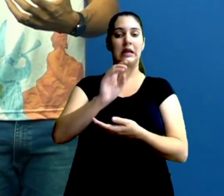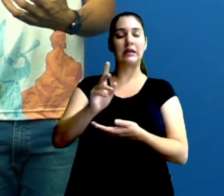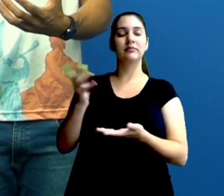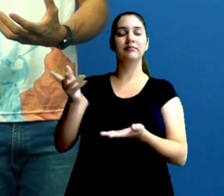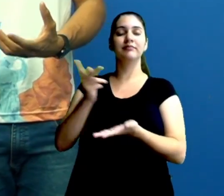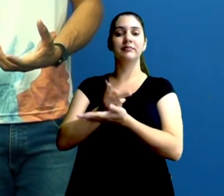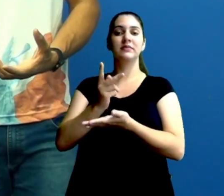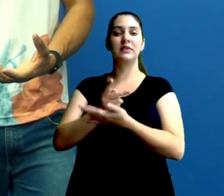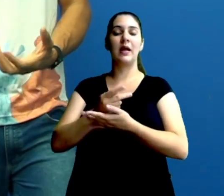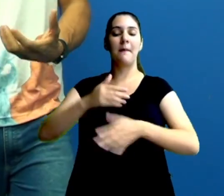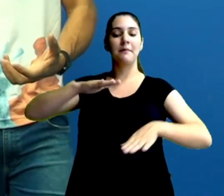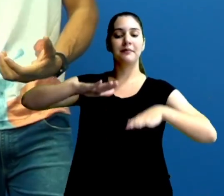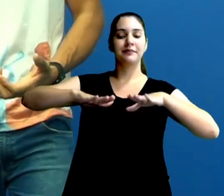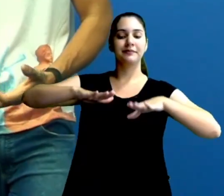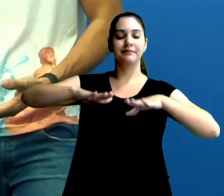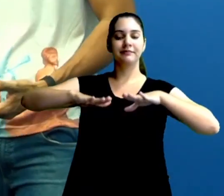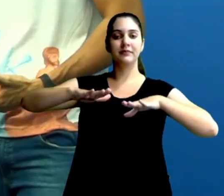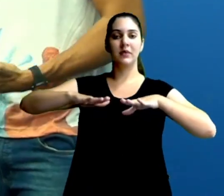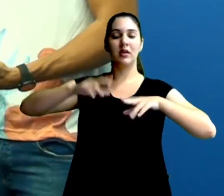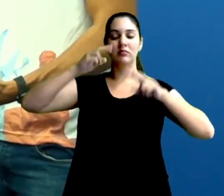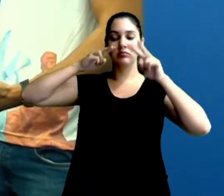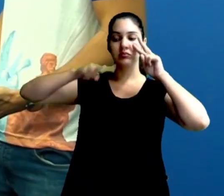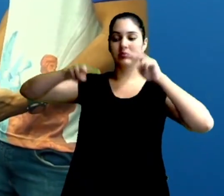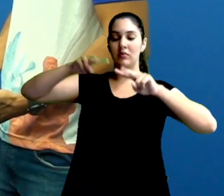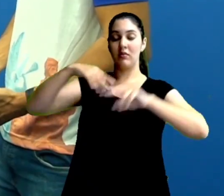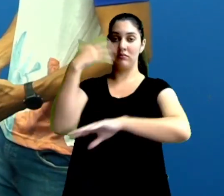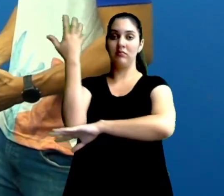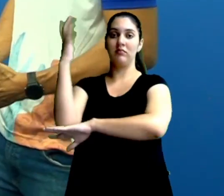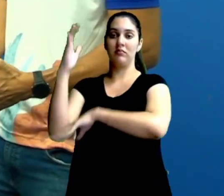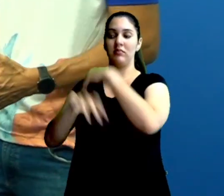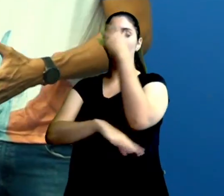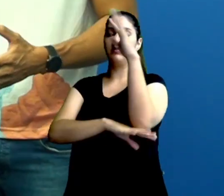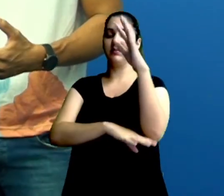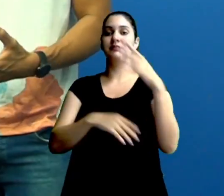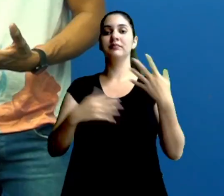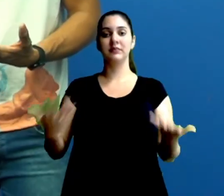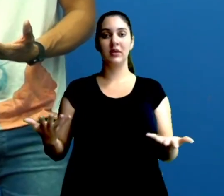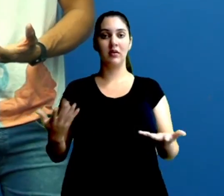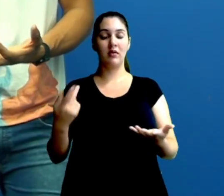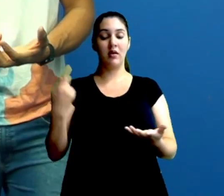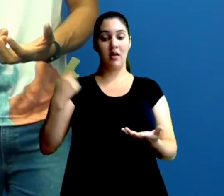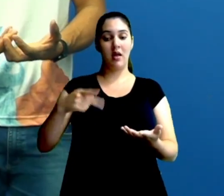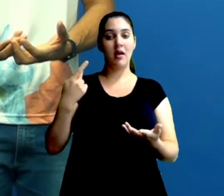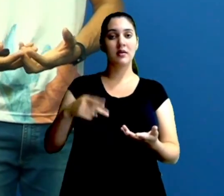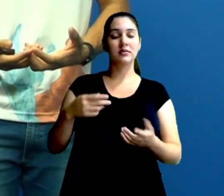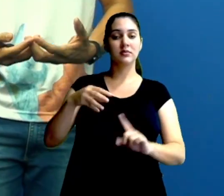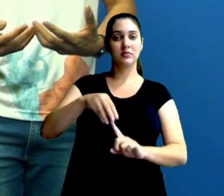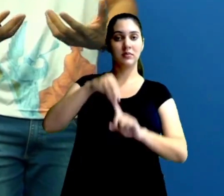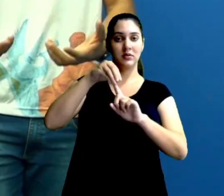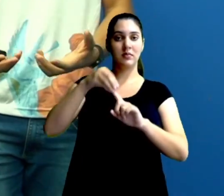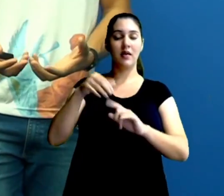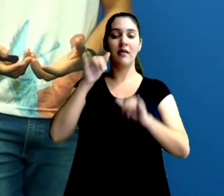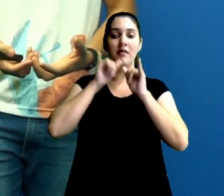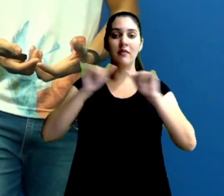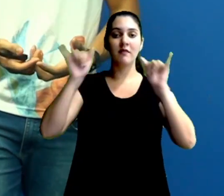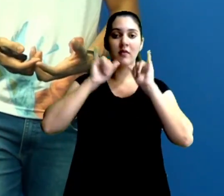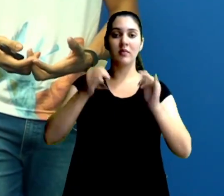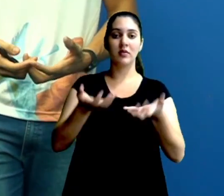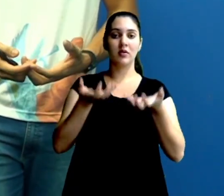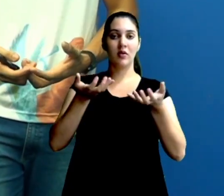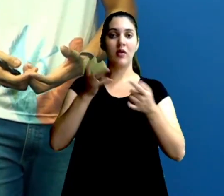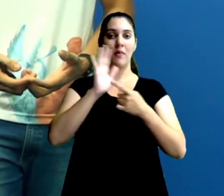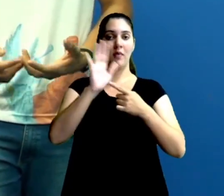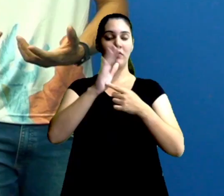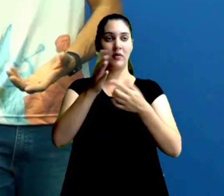mais equilibrada do ponto de vista ambiental. Então, essas foram as principais informações que eu quis trazer